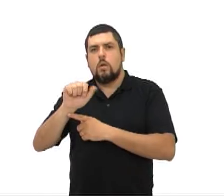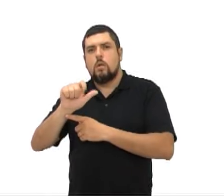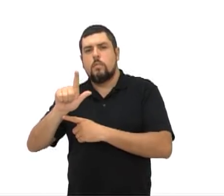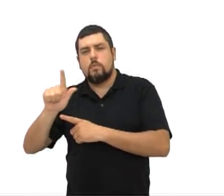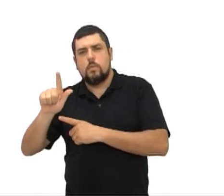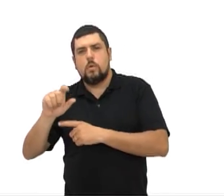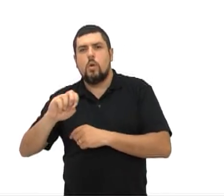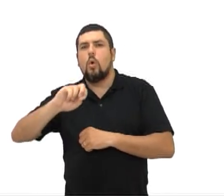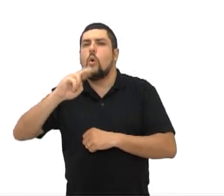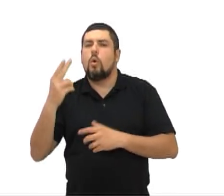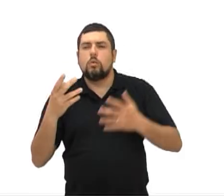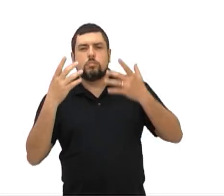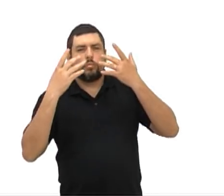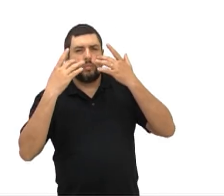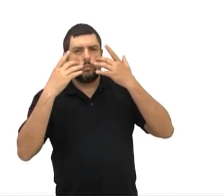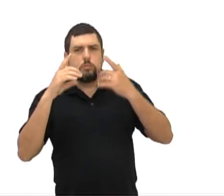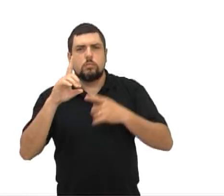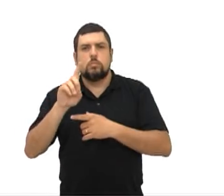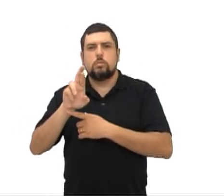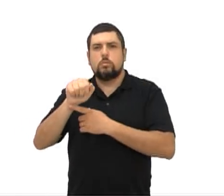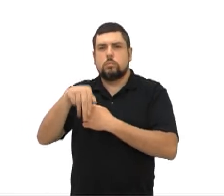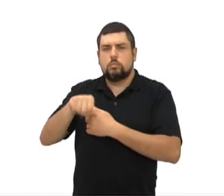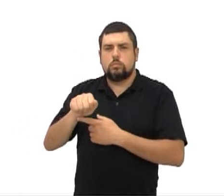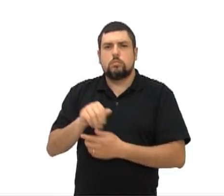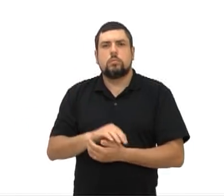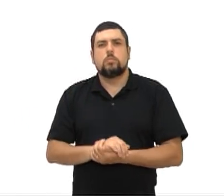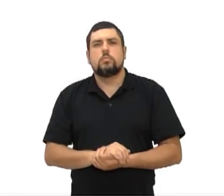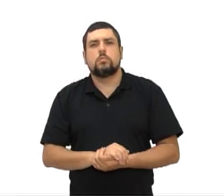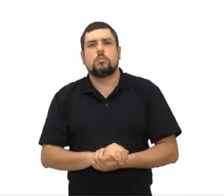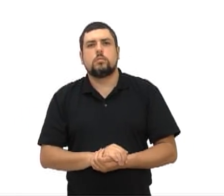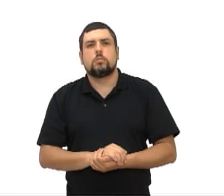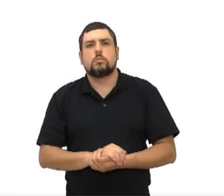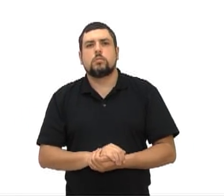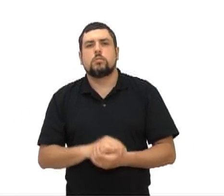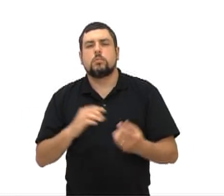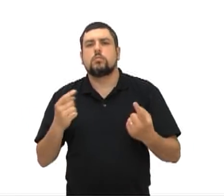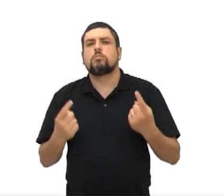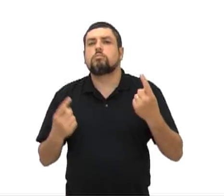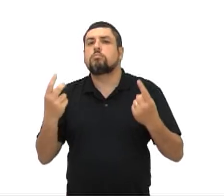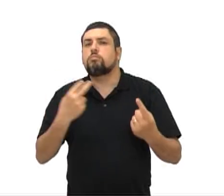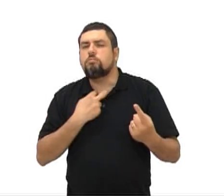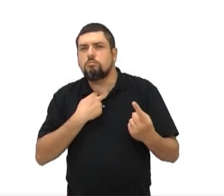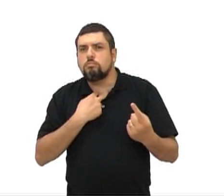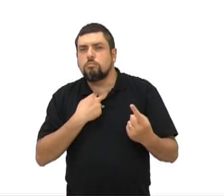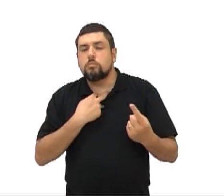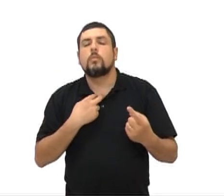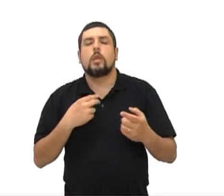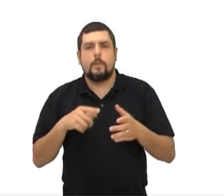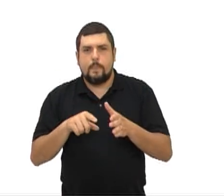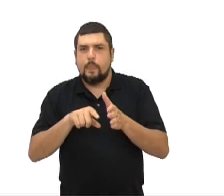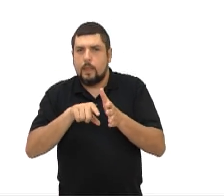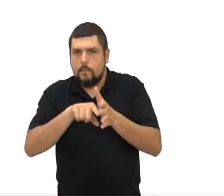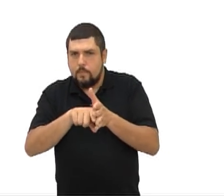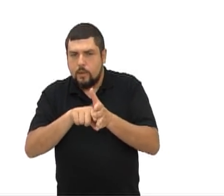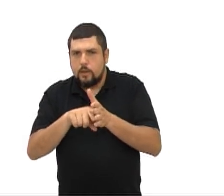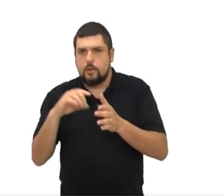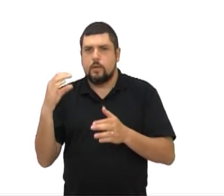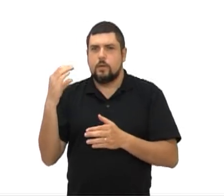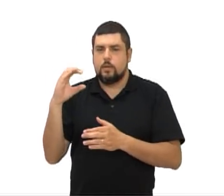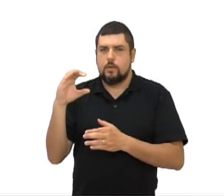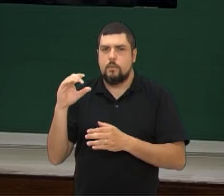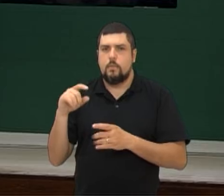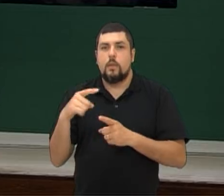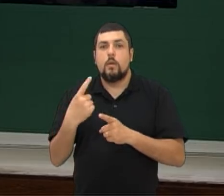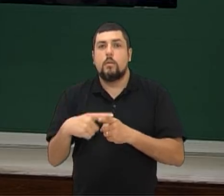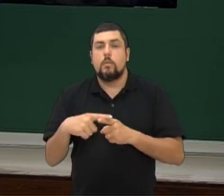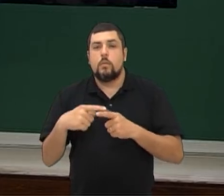gênero dramático. Qual deles que não pode ser? Não pode ser na pesquisa científica, porque a linguagem ela